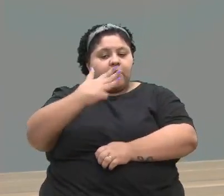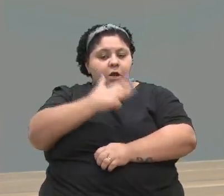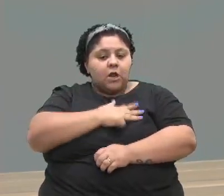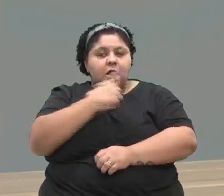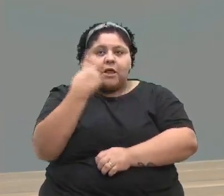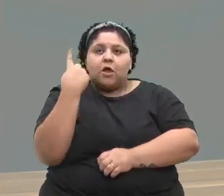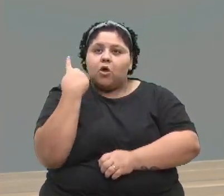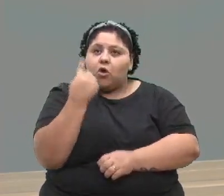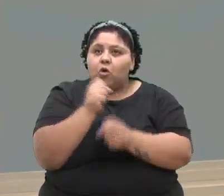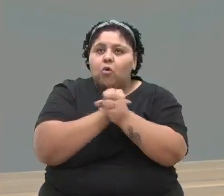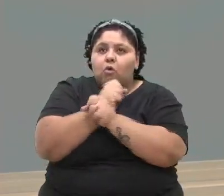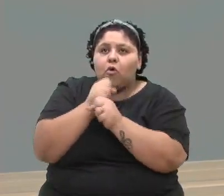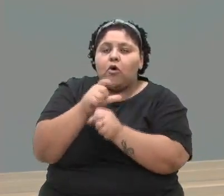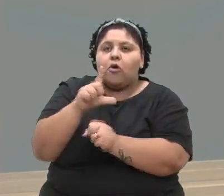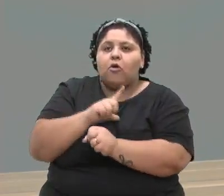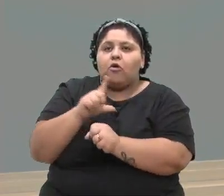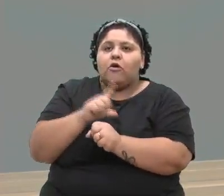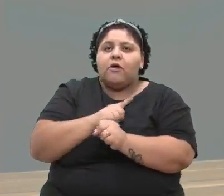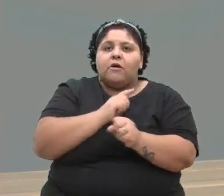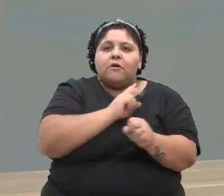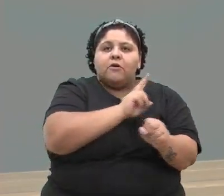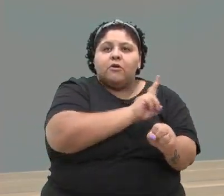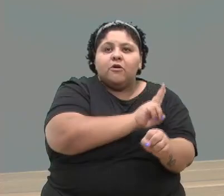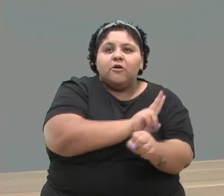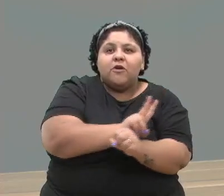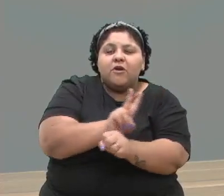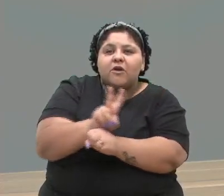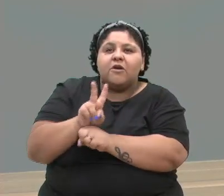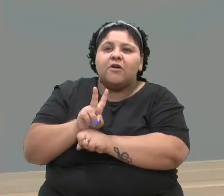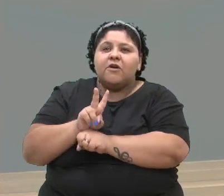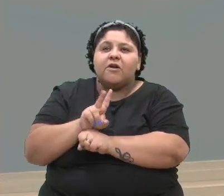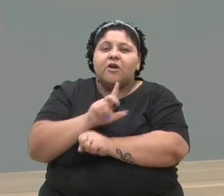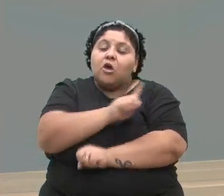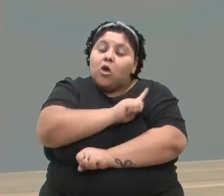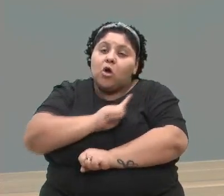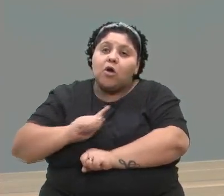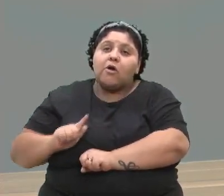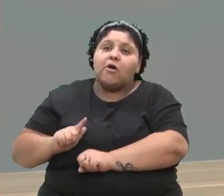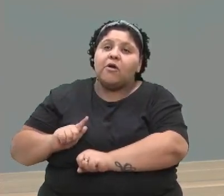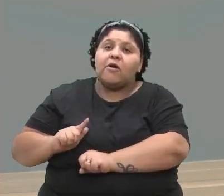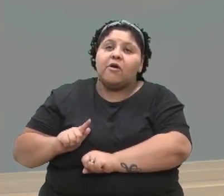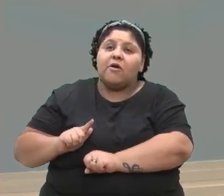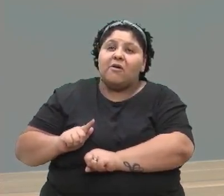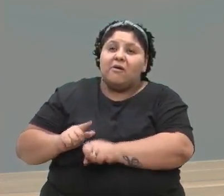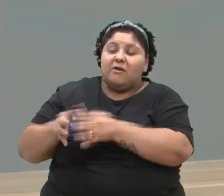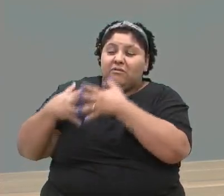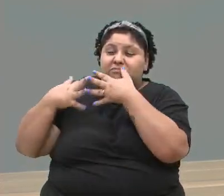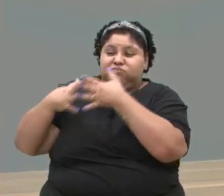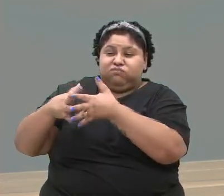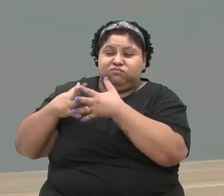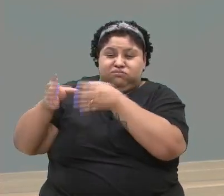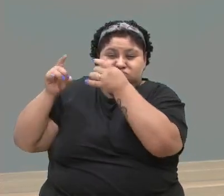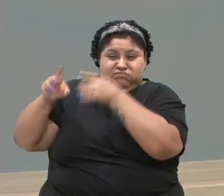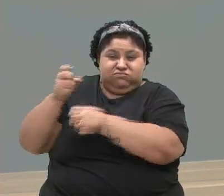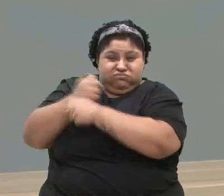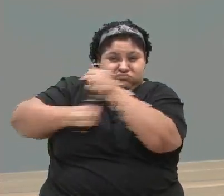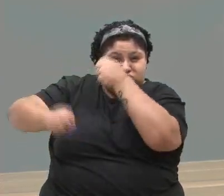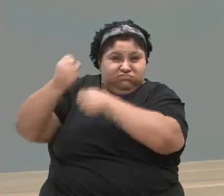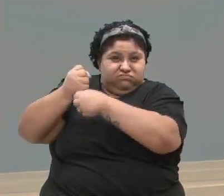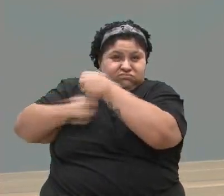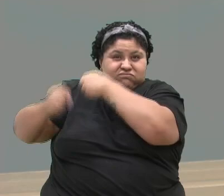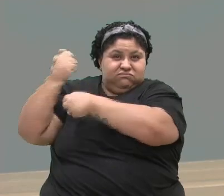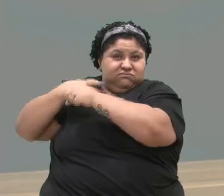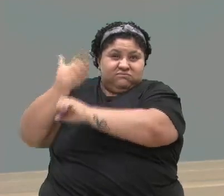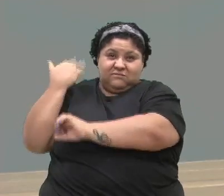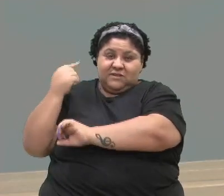estar lidando com um governo fruto de orçamento desastrosos dos anos anteriores. E